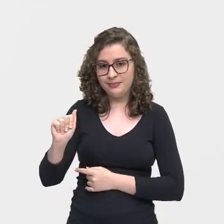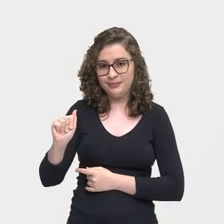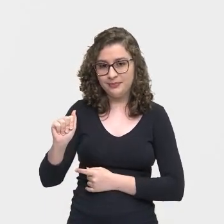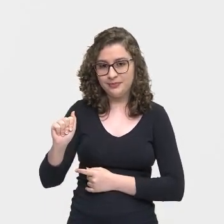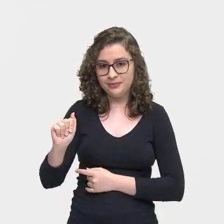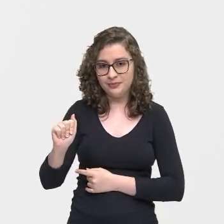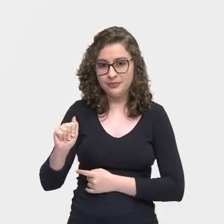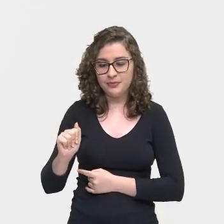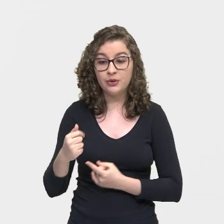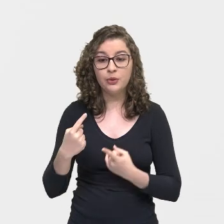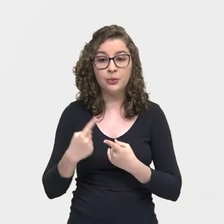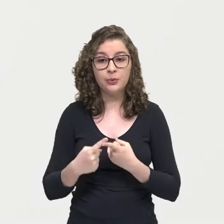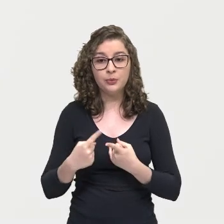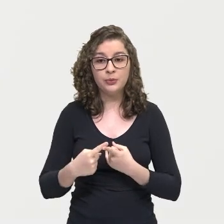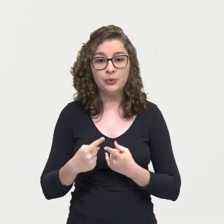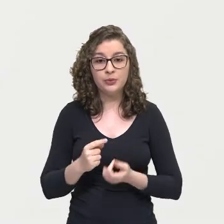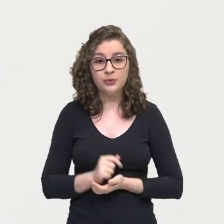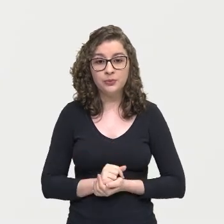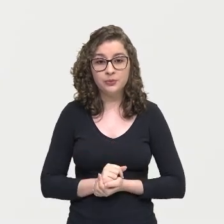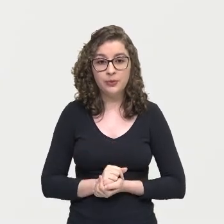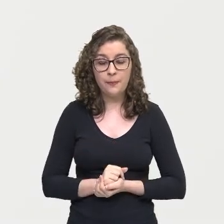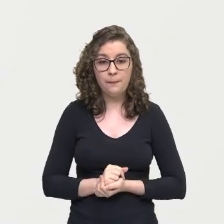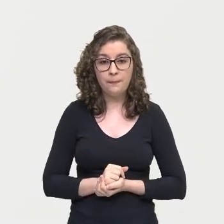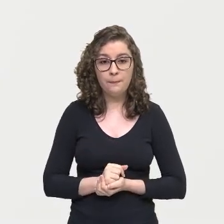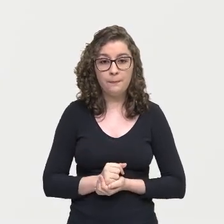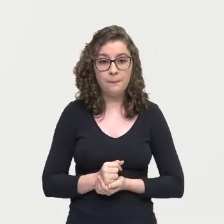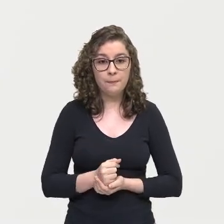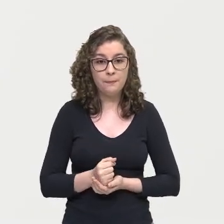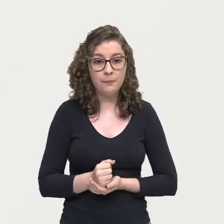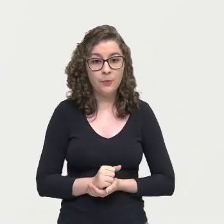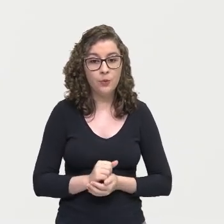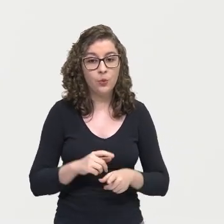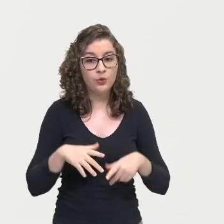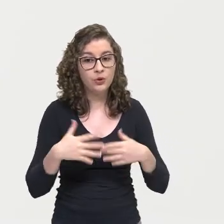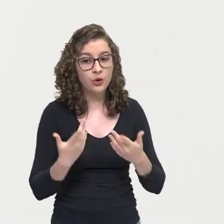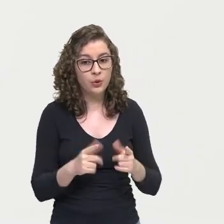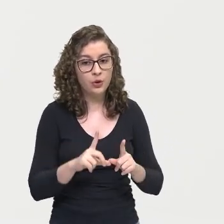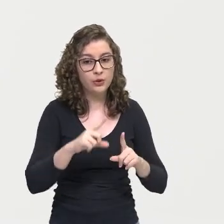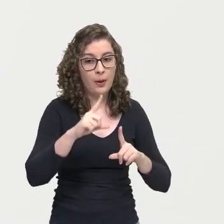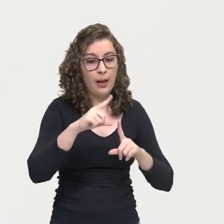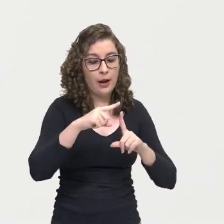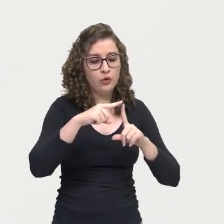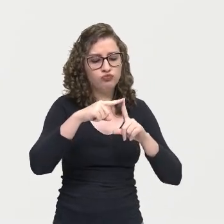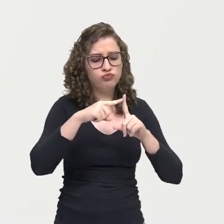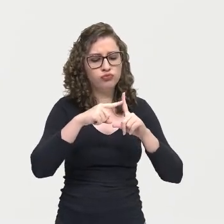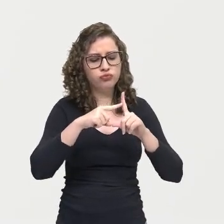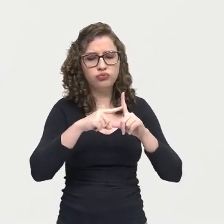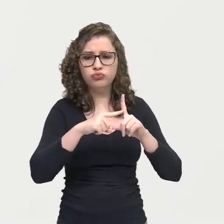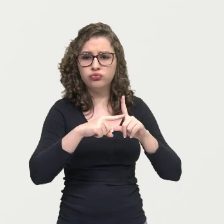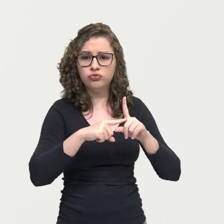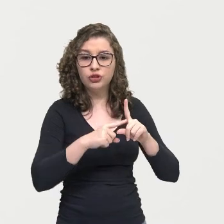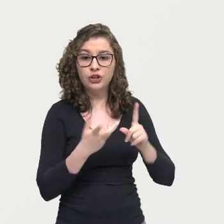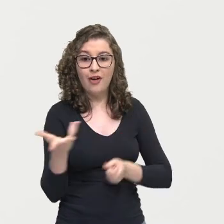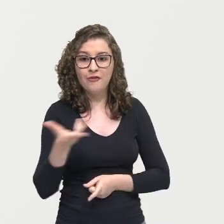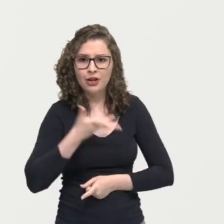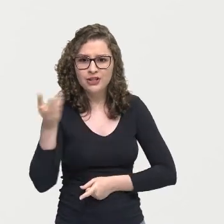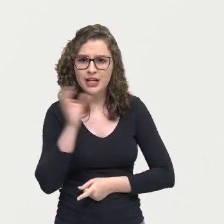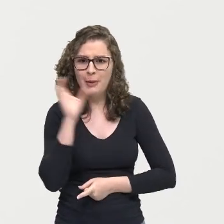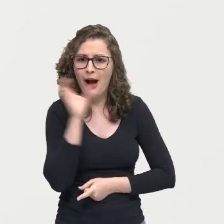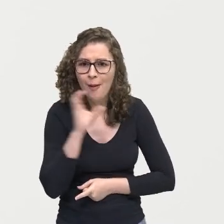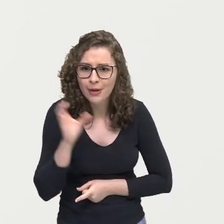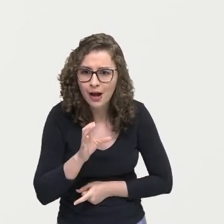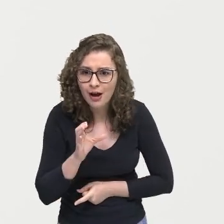Que é aquela que dizia o seguinte: quanto menor a temperatura, maior a velocidade